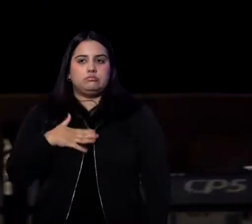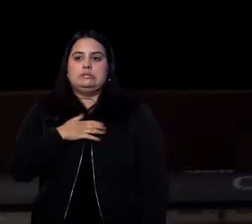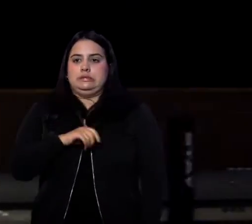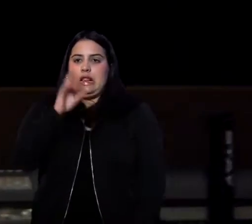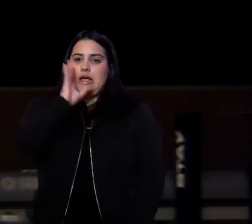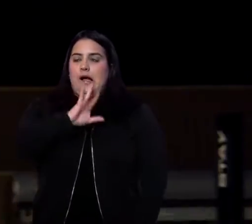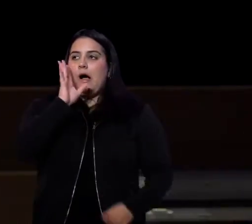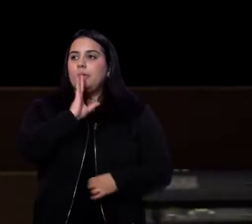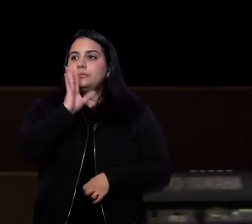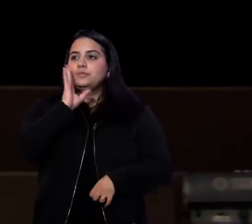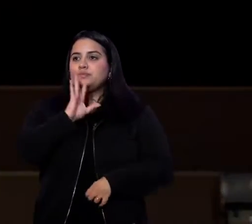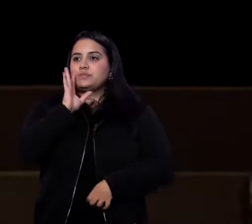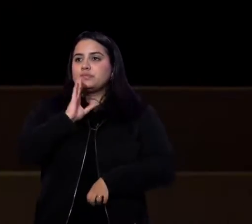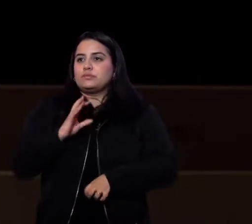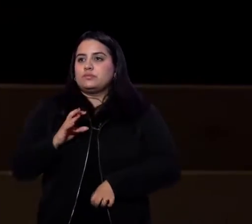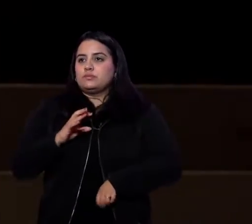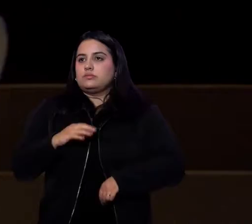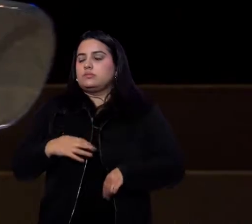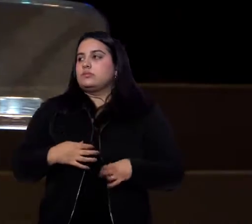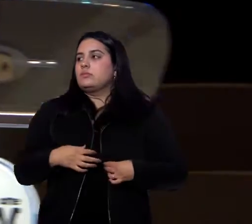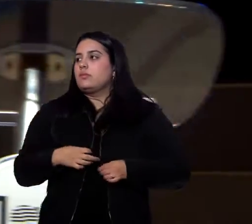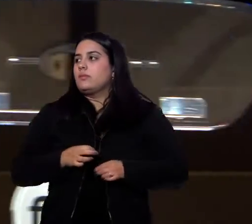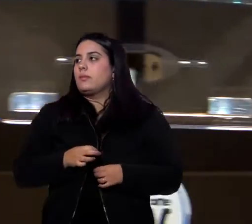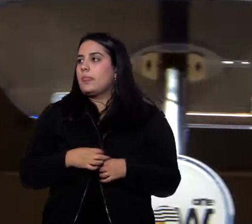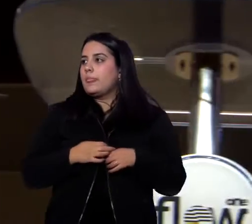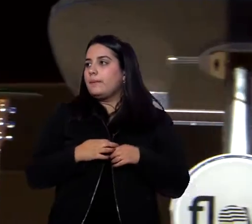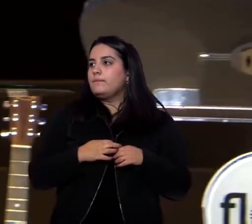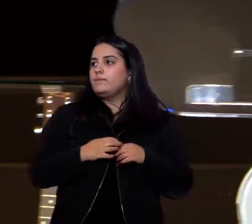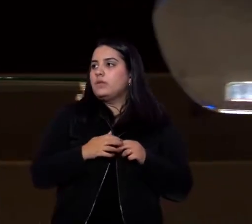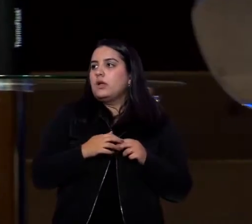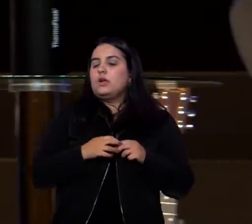massa. Isso mesmo, eu tenho curtido muito também. É um